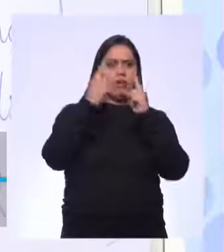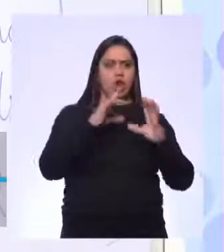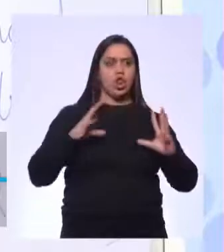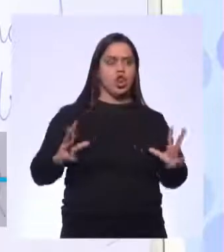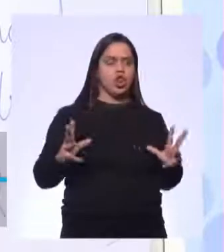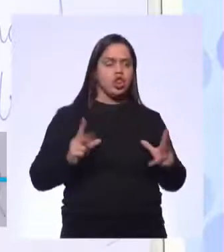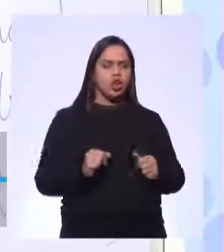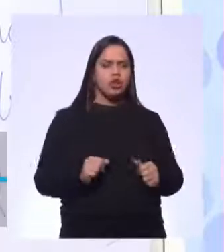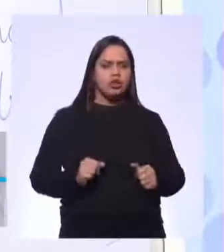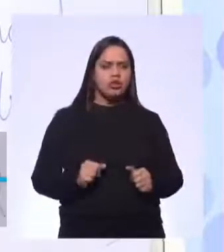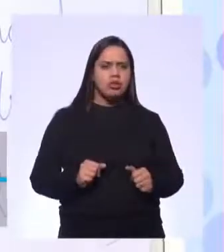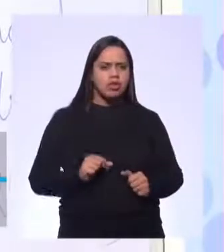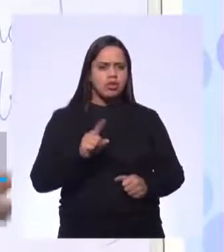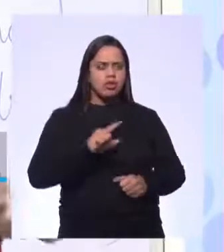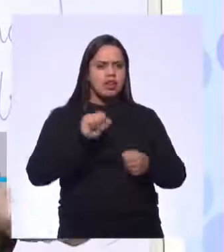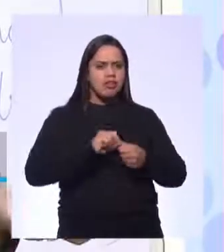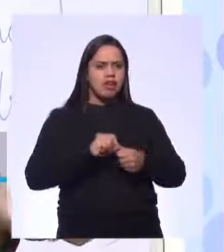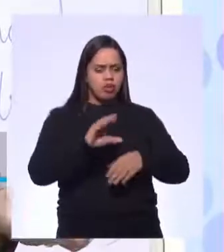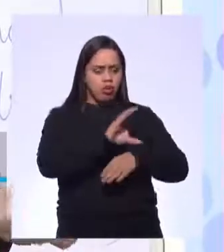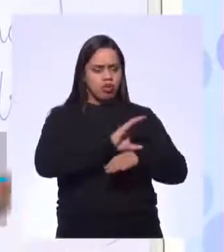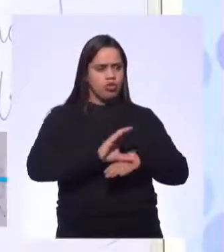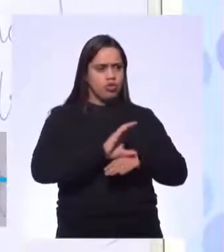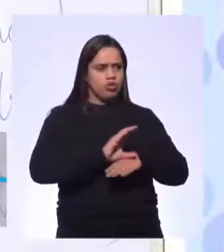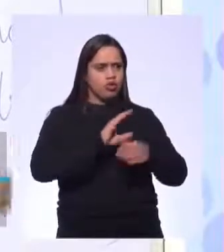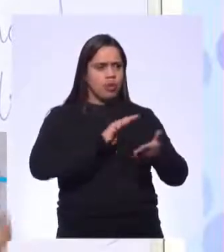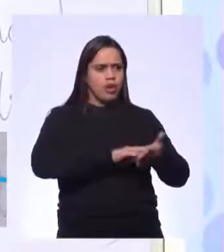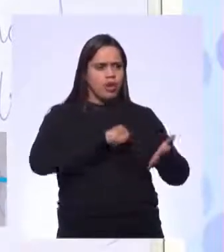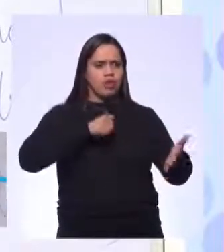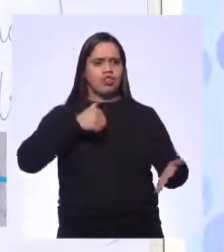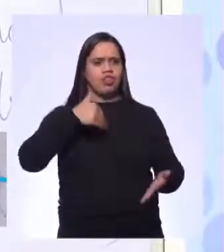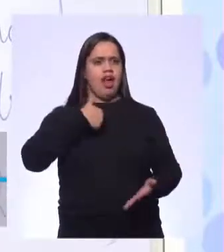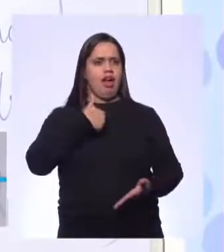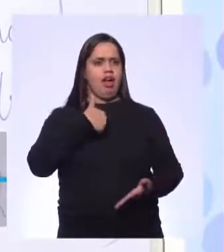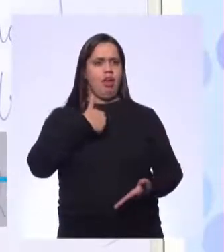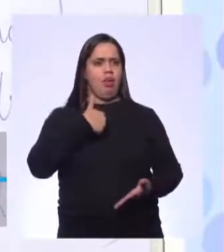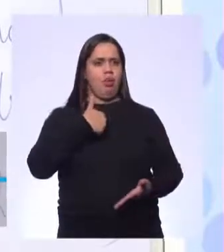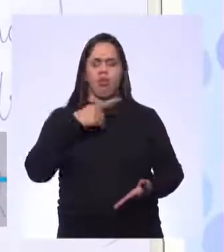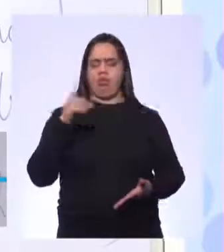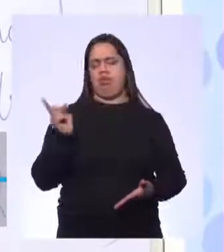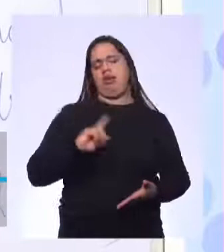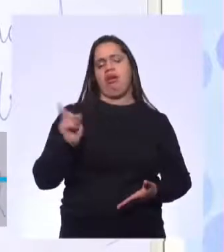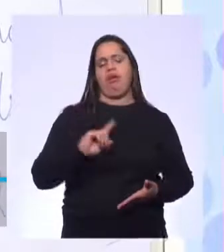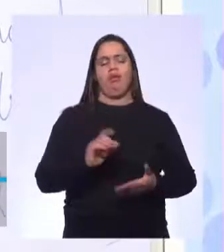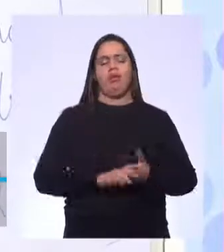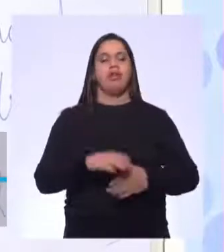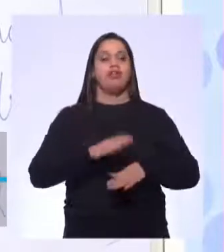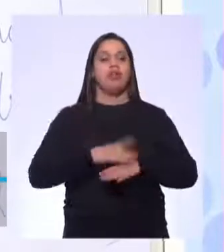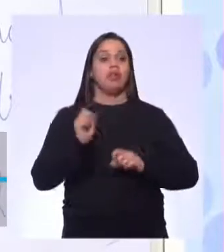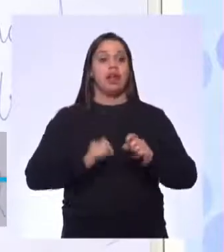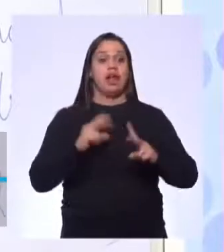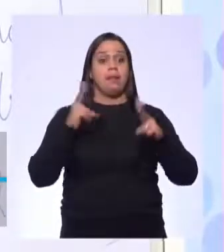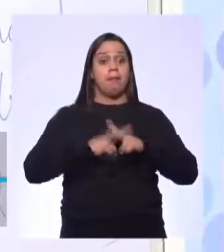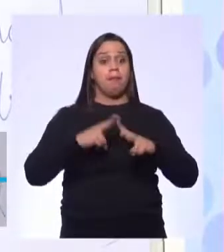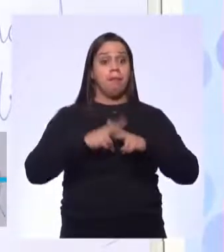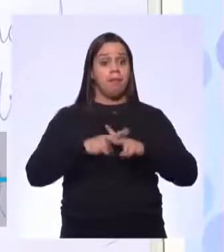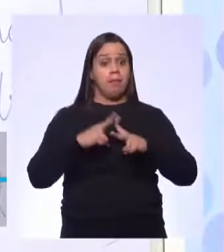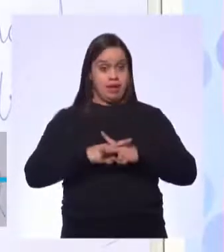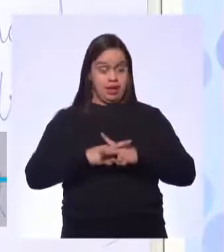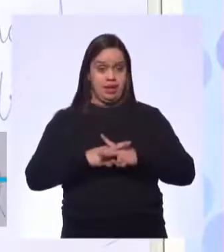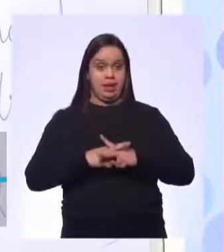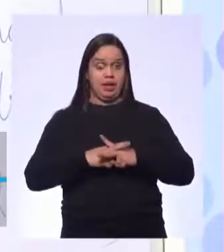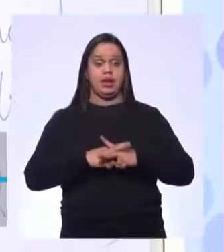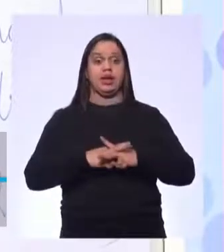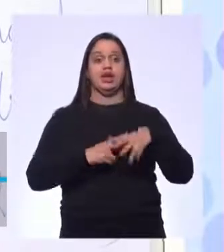vocês fazem uma constituição e me tira dessa? Tira os meus privilégios? Aí não. Então, ele acaba brigando com o